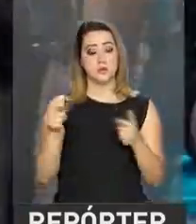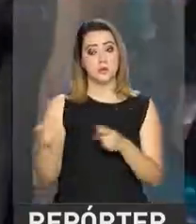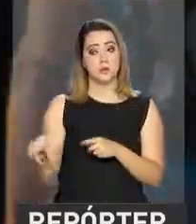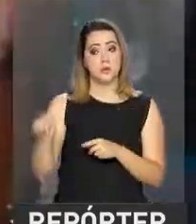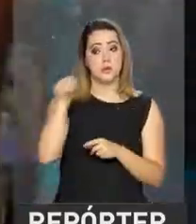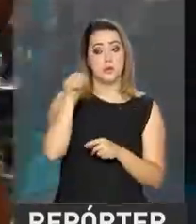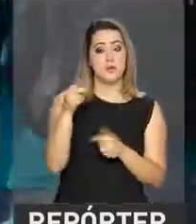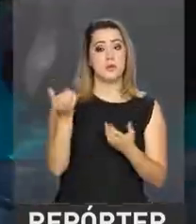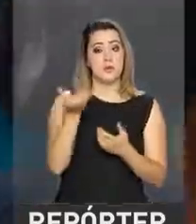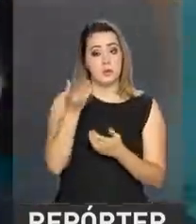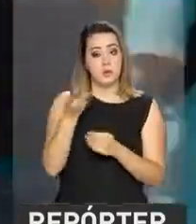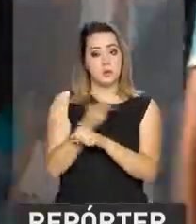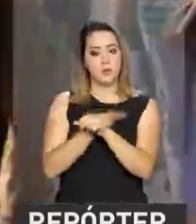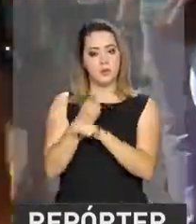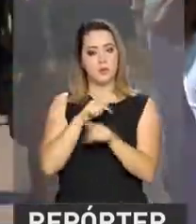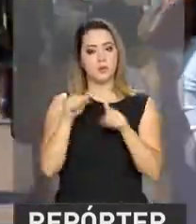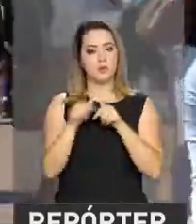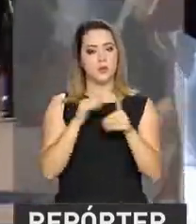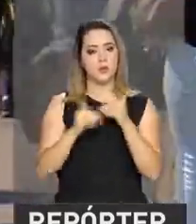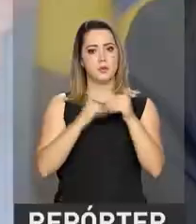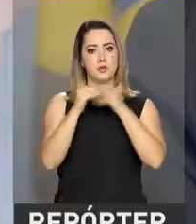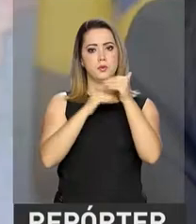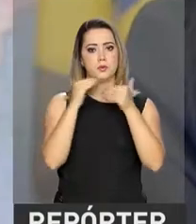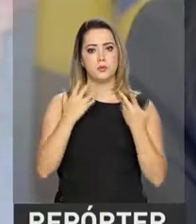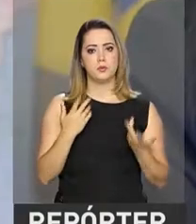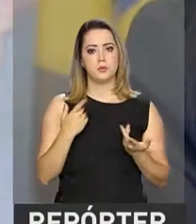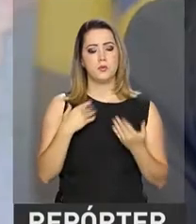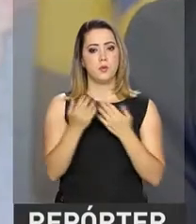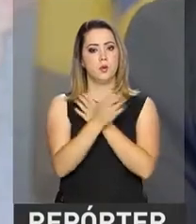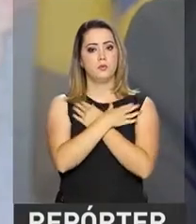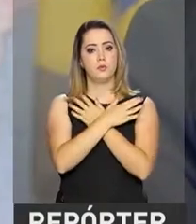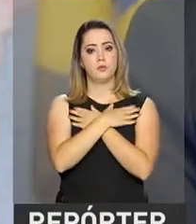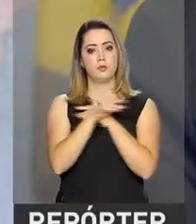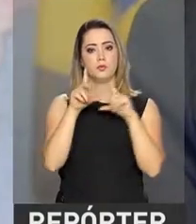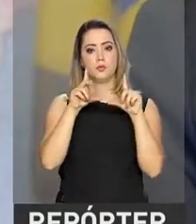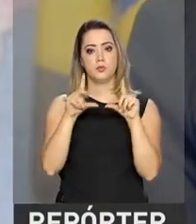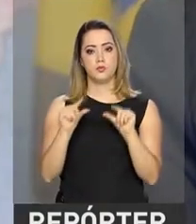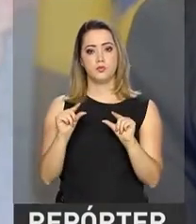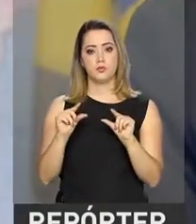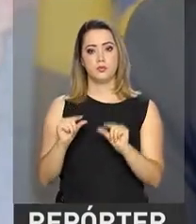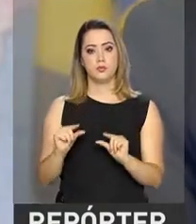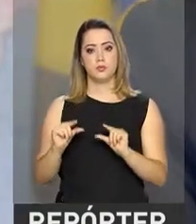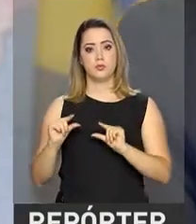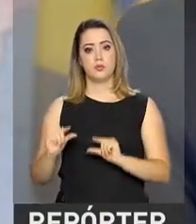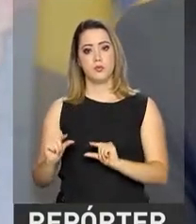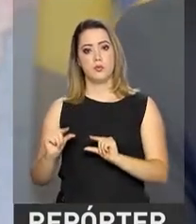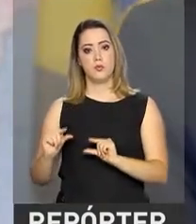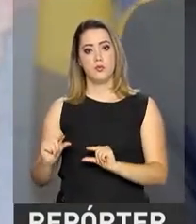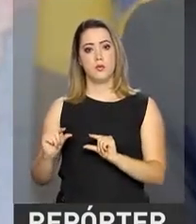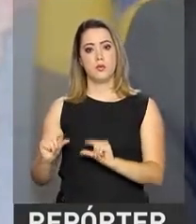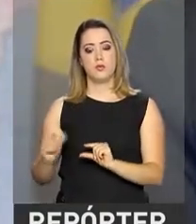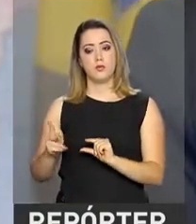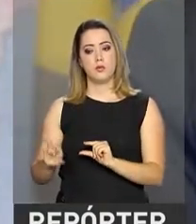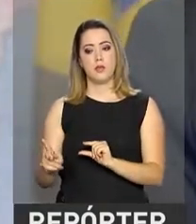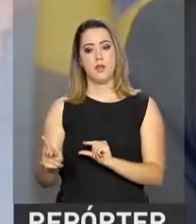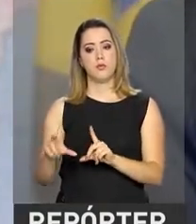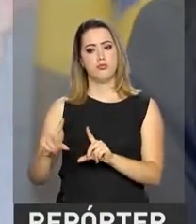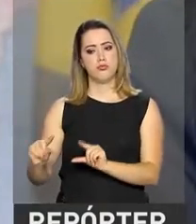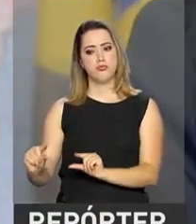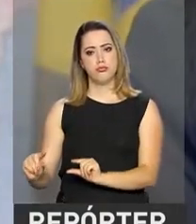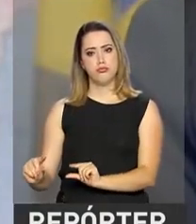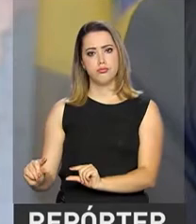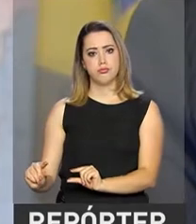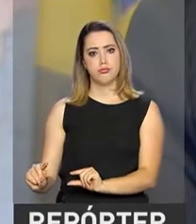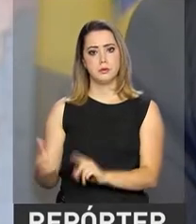que querem buscar uma vaga aumentou o desemprego vem recuando paulatinamente constantemente não tem